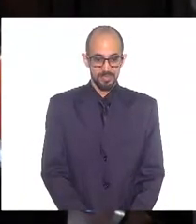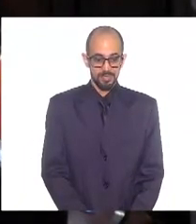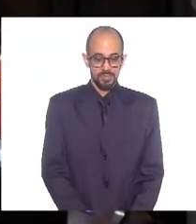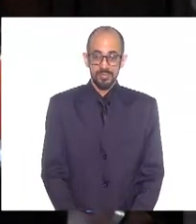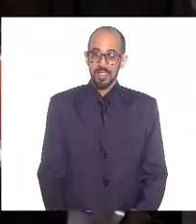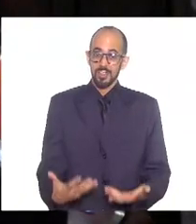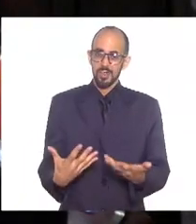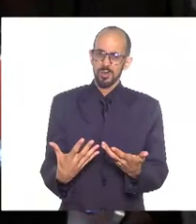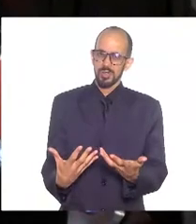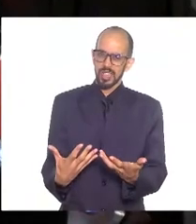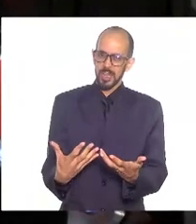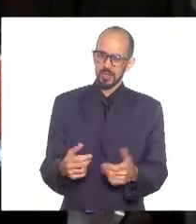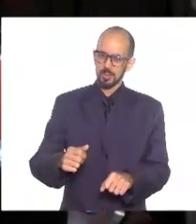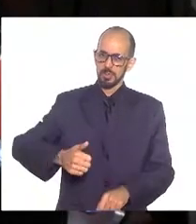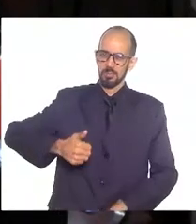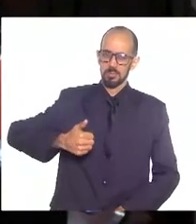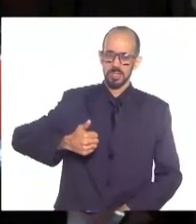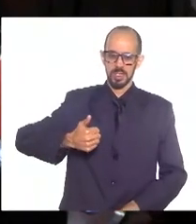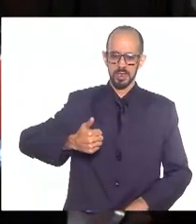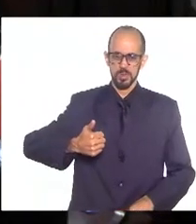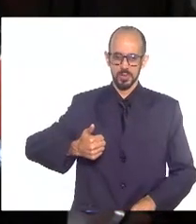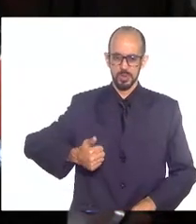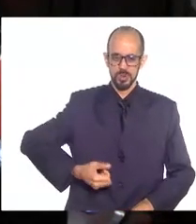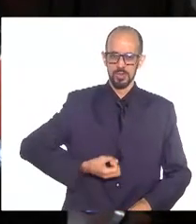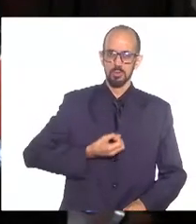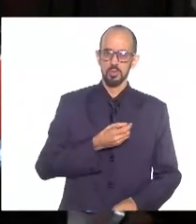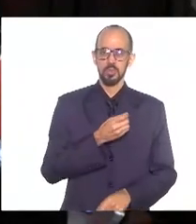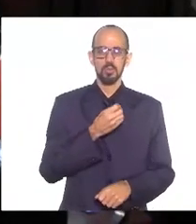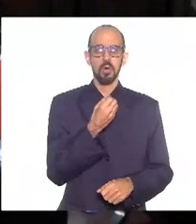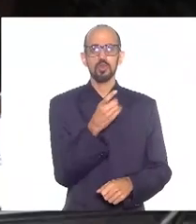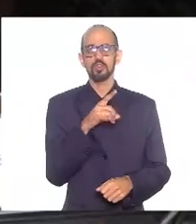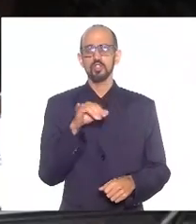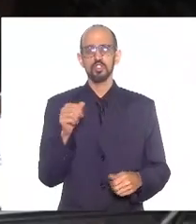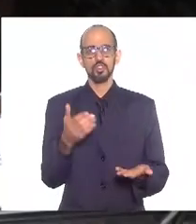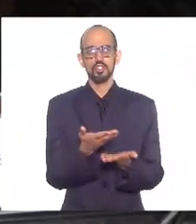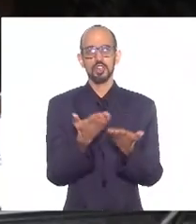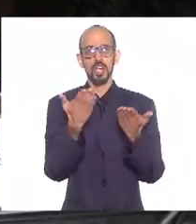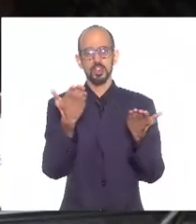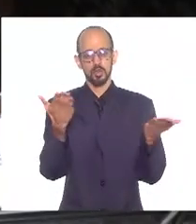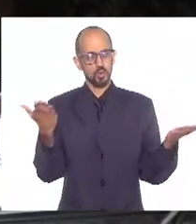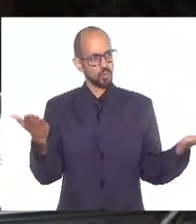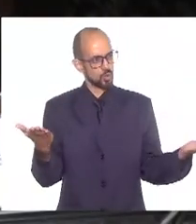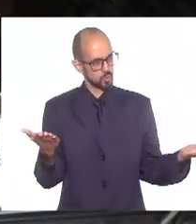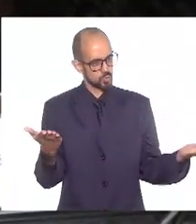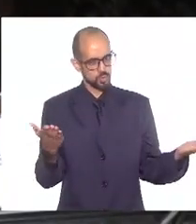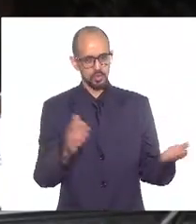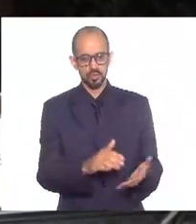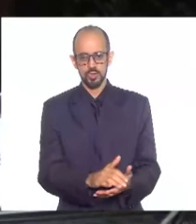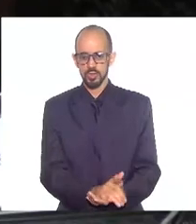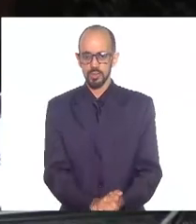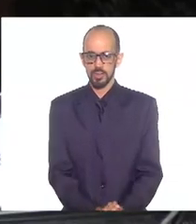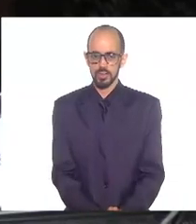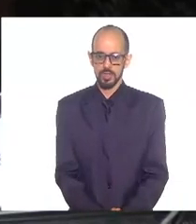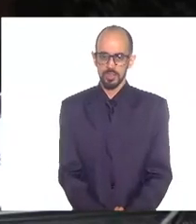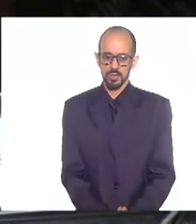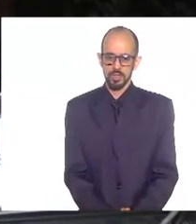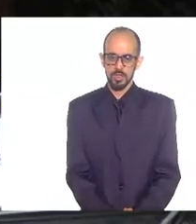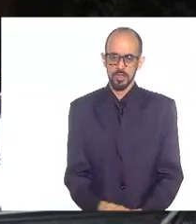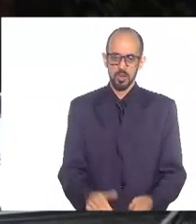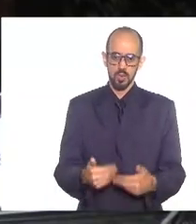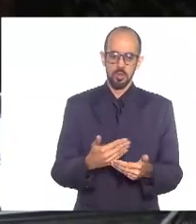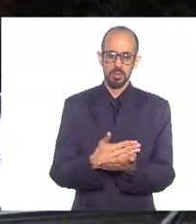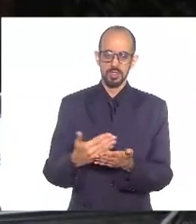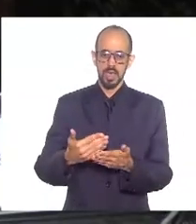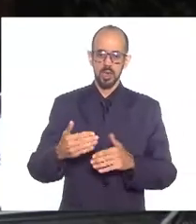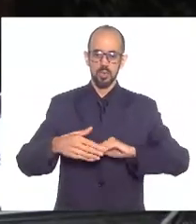Queria, primeiramente, desejar um muito bom dia, senhoras e senhores, bom dia a todos. Eu começar